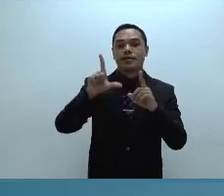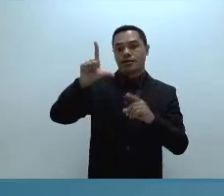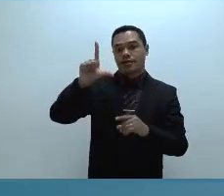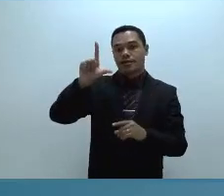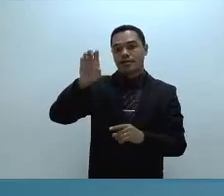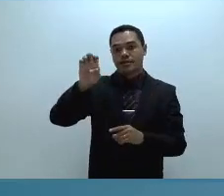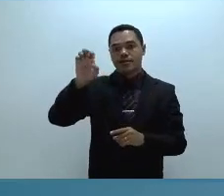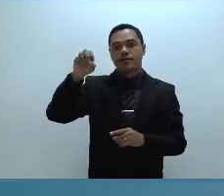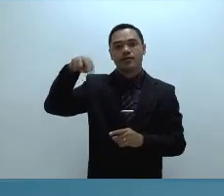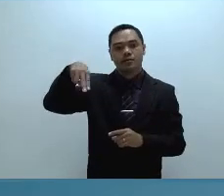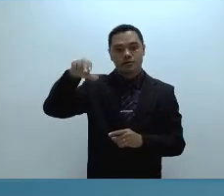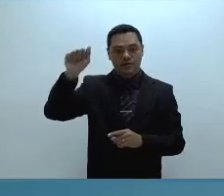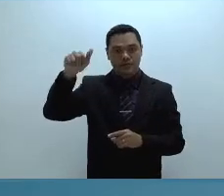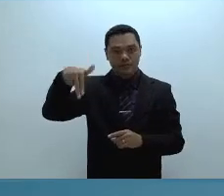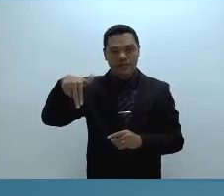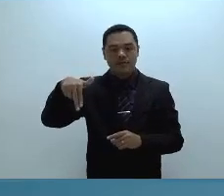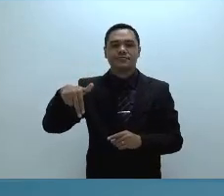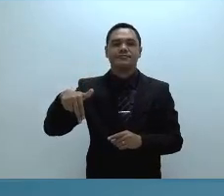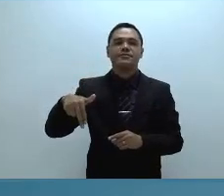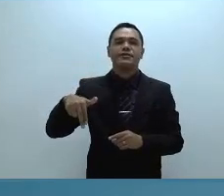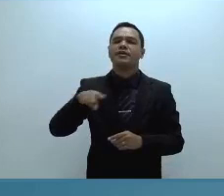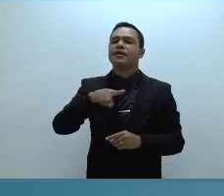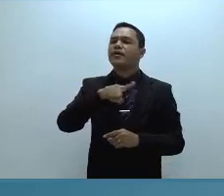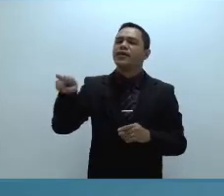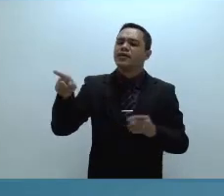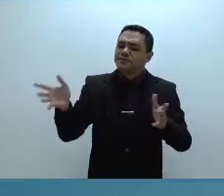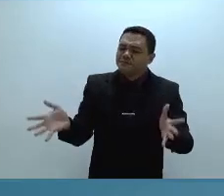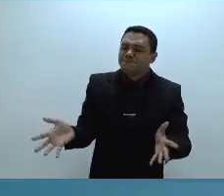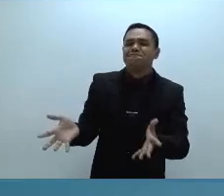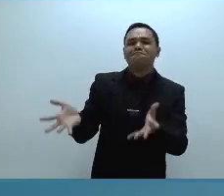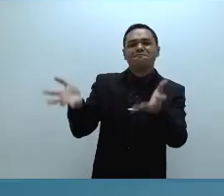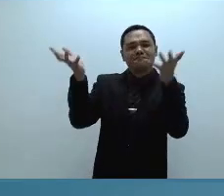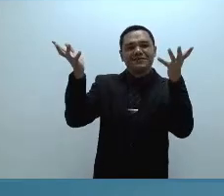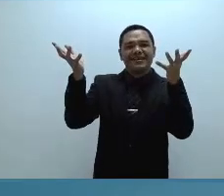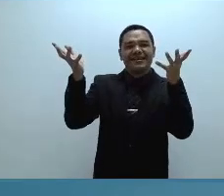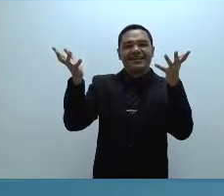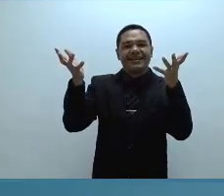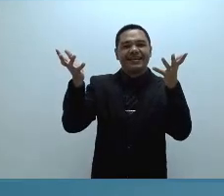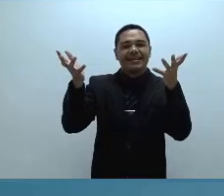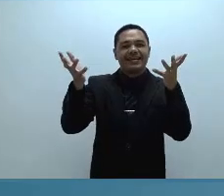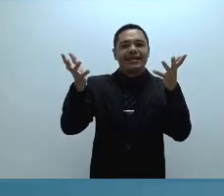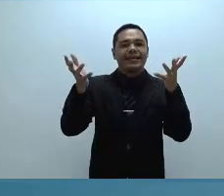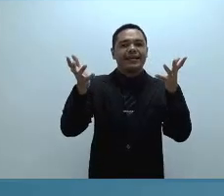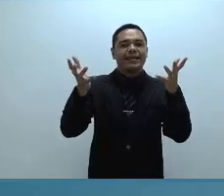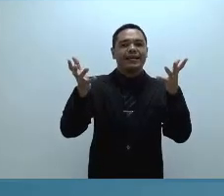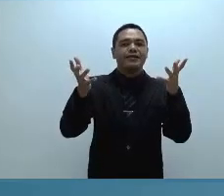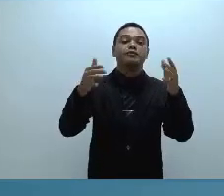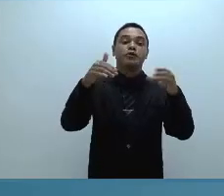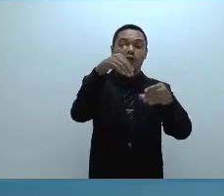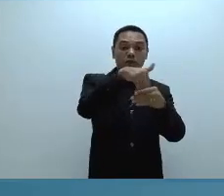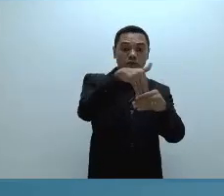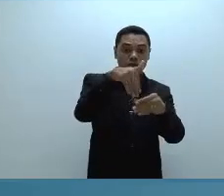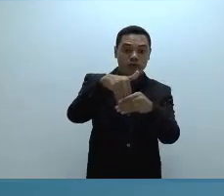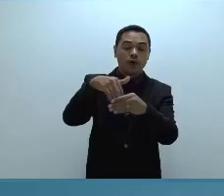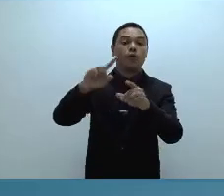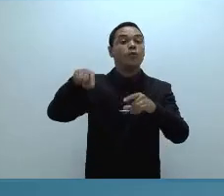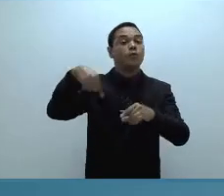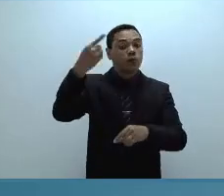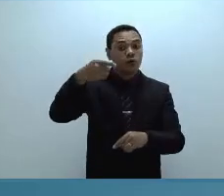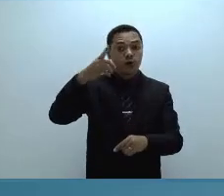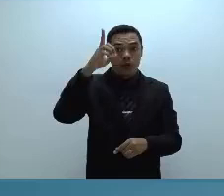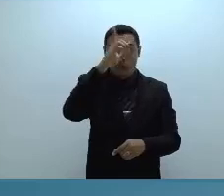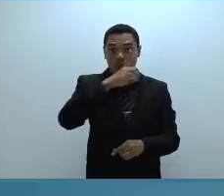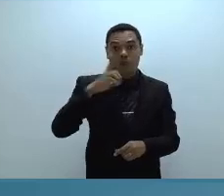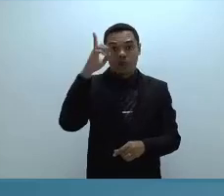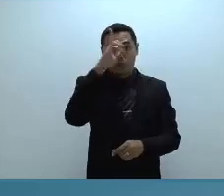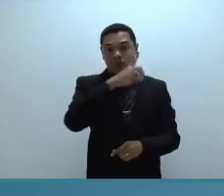Leonardo Cruz, que tenham sucesso, êxito no pleito eleitoral do próximo domingo. Que